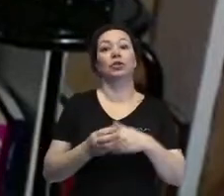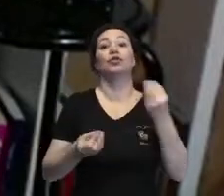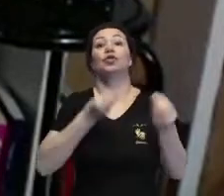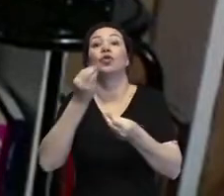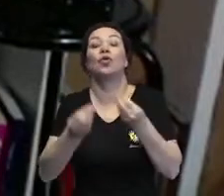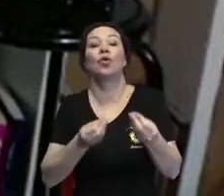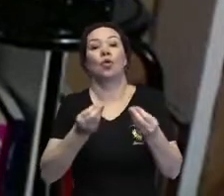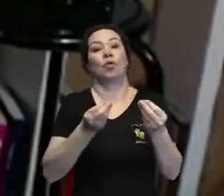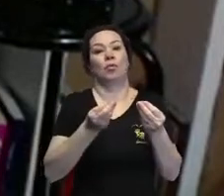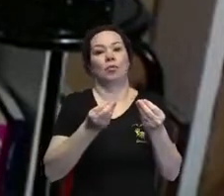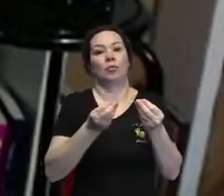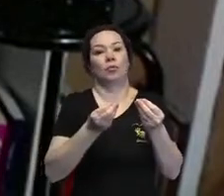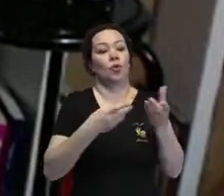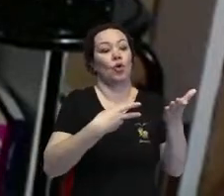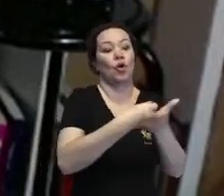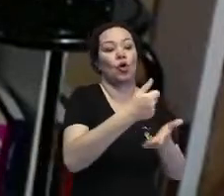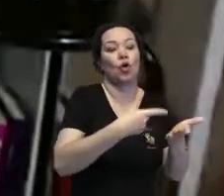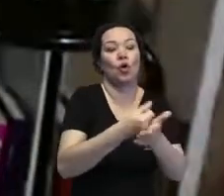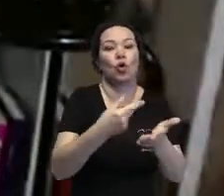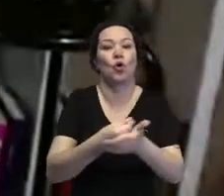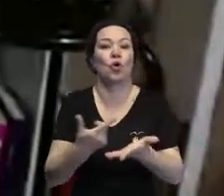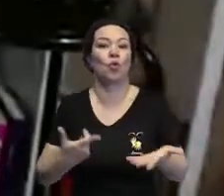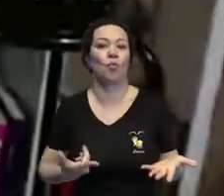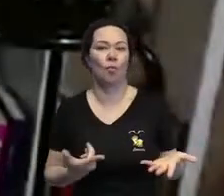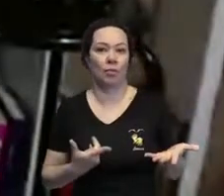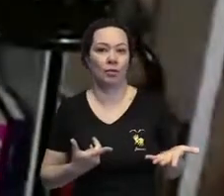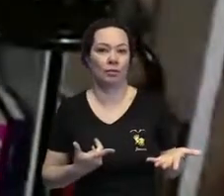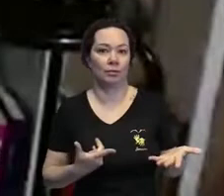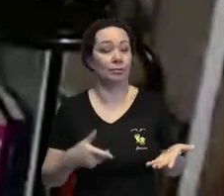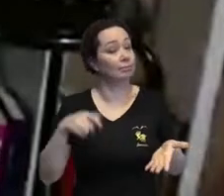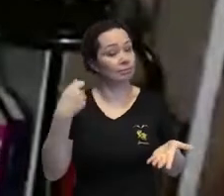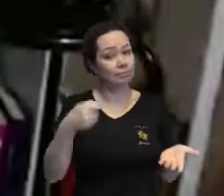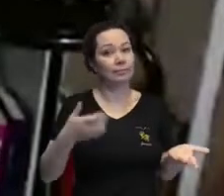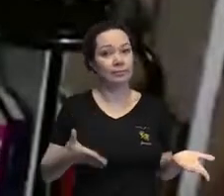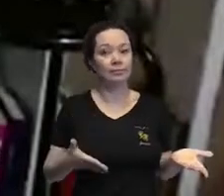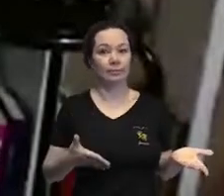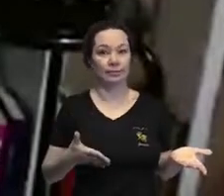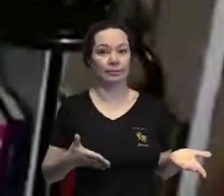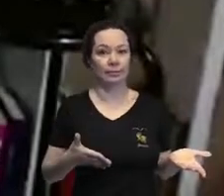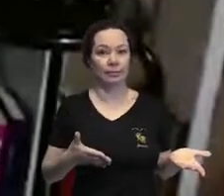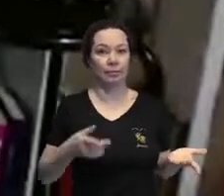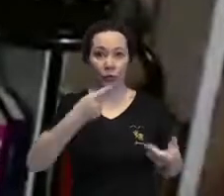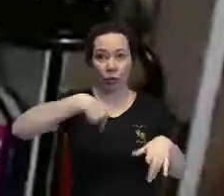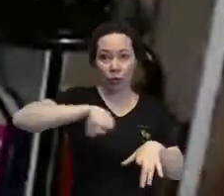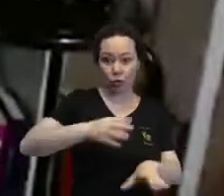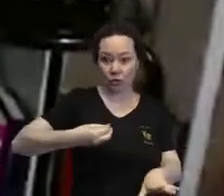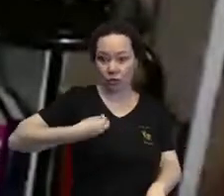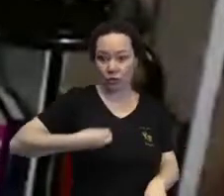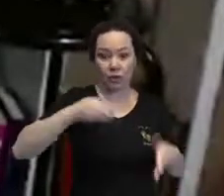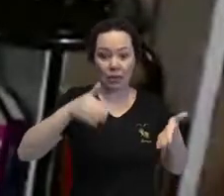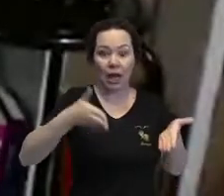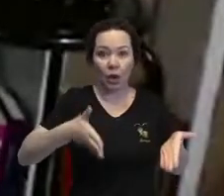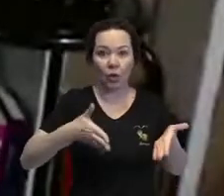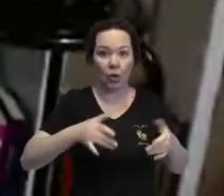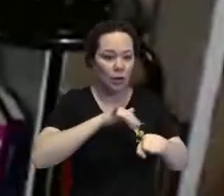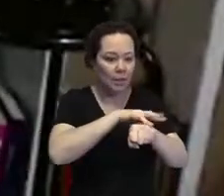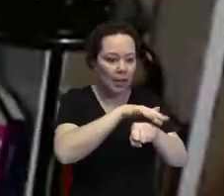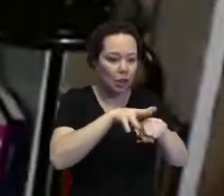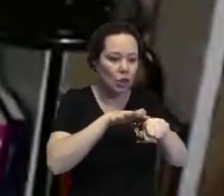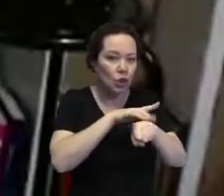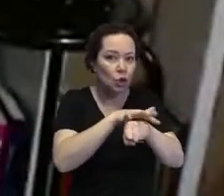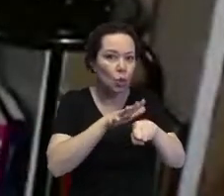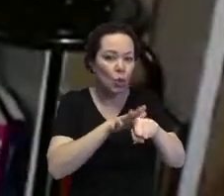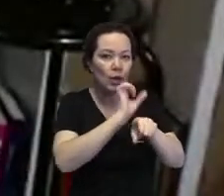consumo. Não tem como não fazer isso. Vivemos um momento de doença social.